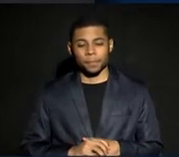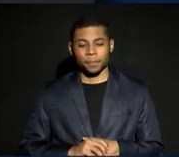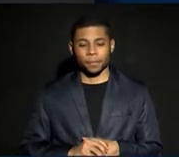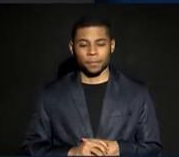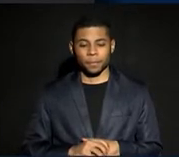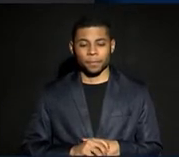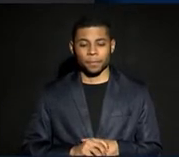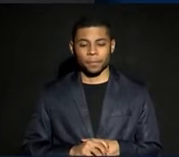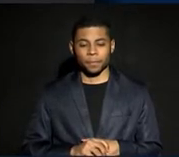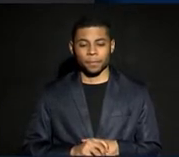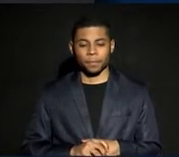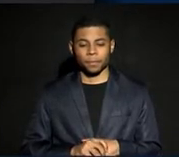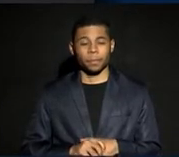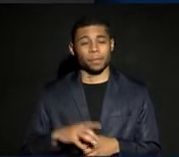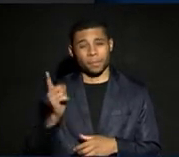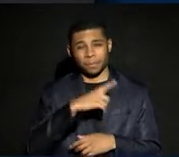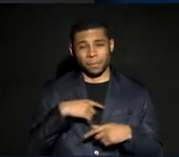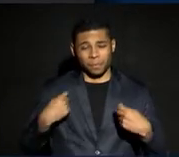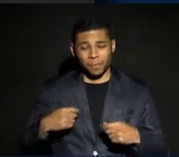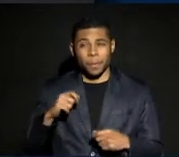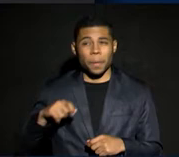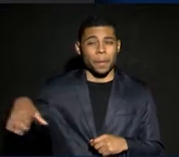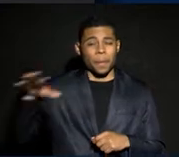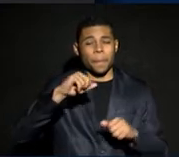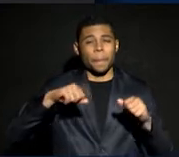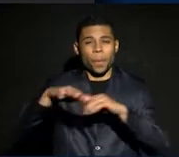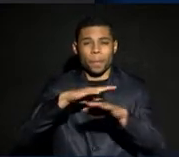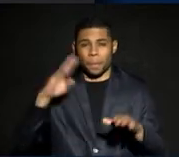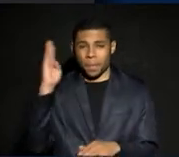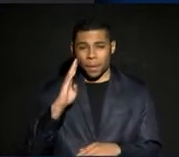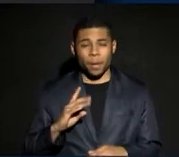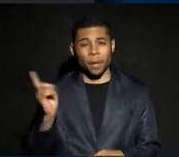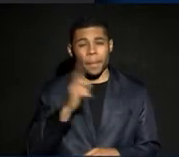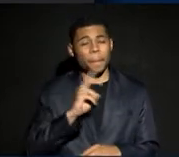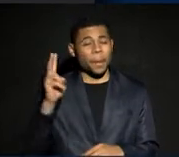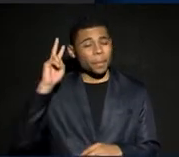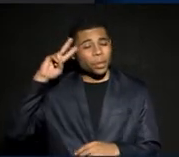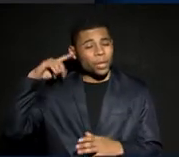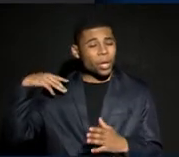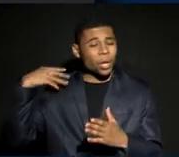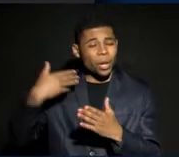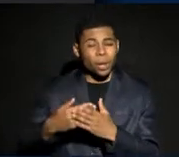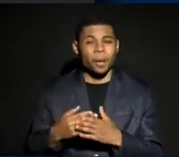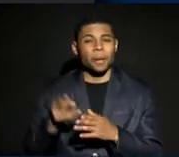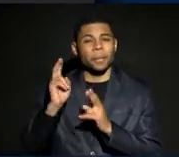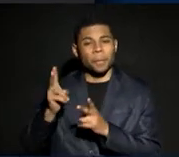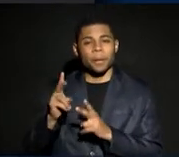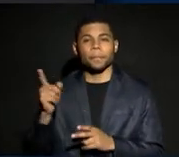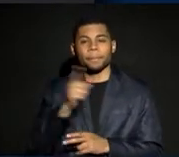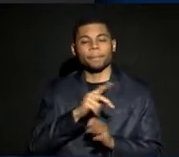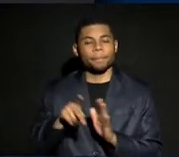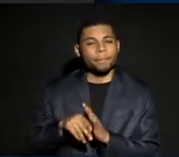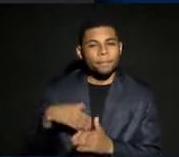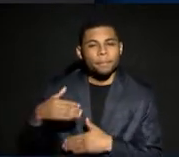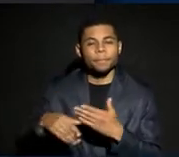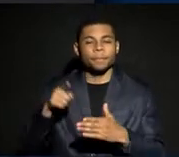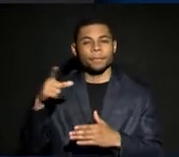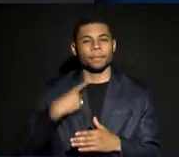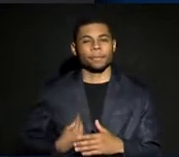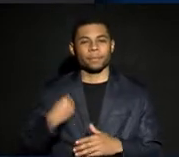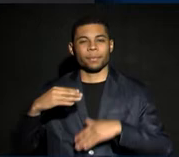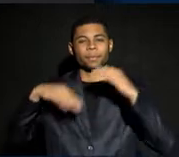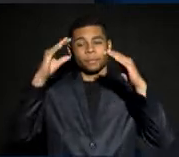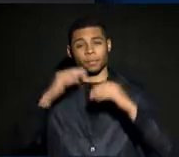incorporar contingências enormes da população brasileira que foram historicamente alijados do seu processo de